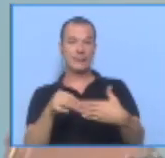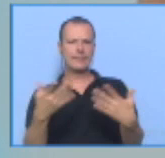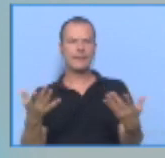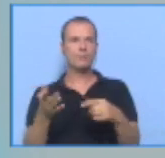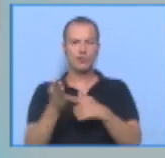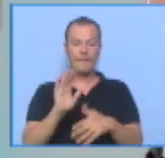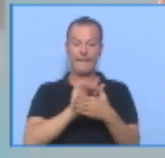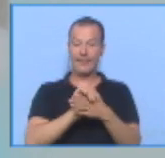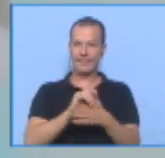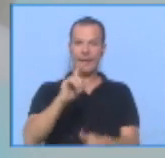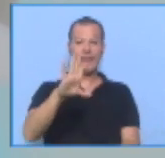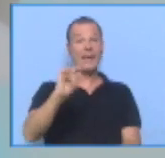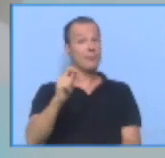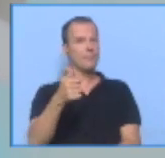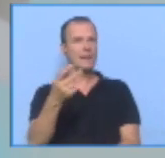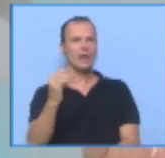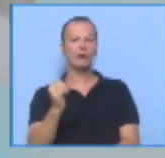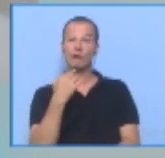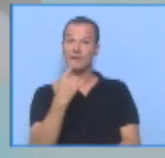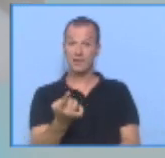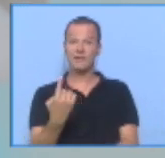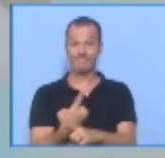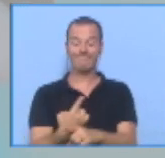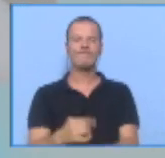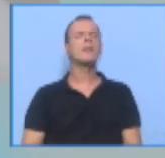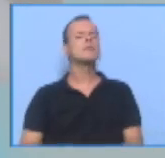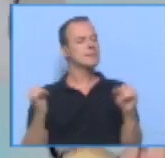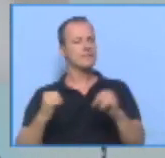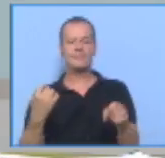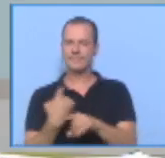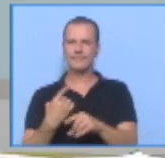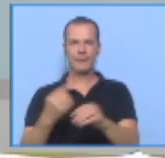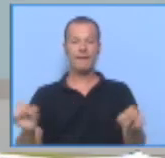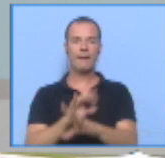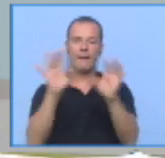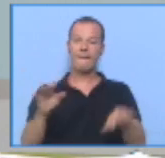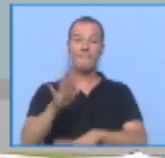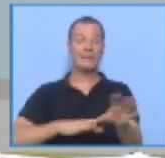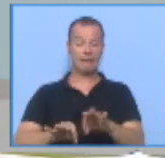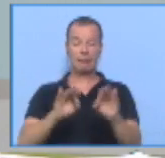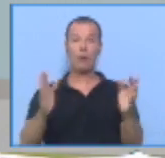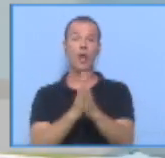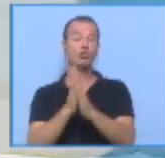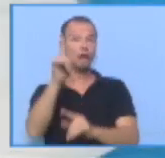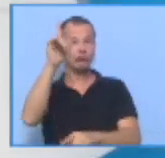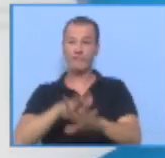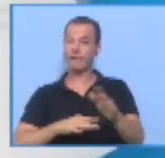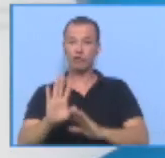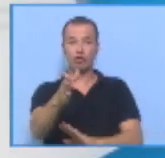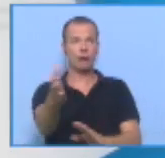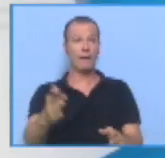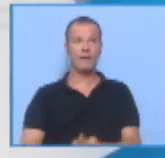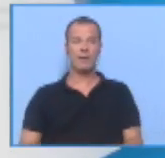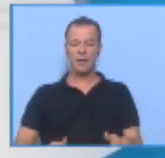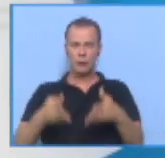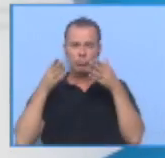aos Hebreus, na segunda leitura, diz-nos quem é esse guia. Exato. Diz-nos claramente que é fazer como Jesus fez. Não centrado simplesmente no